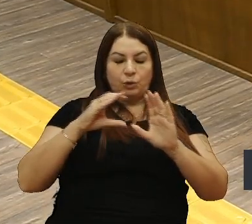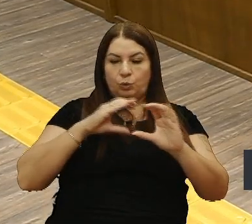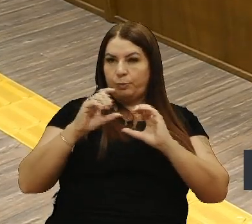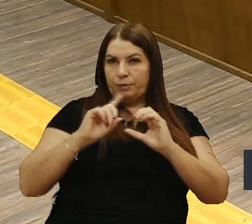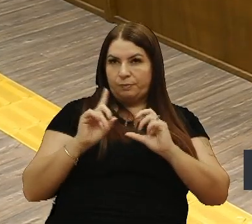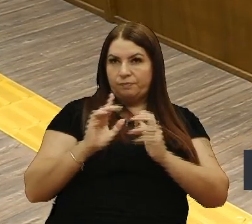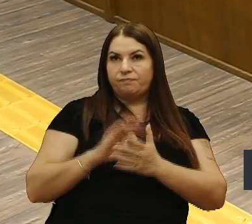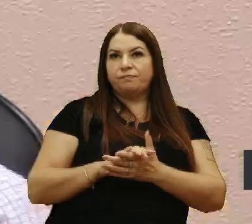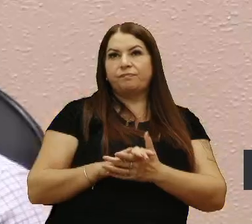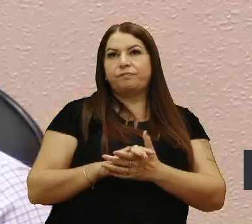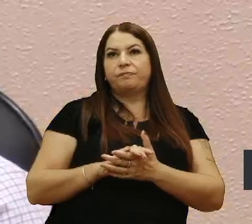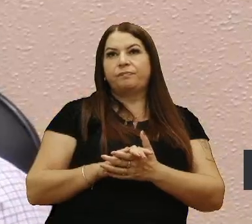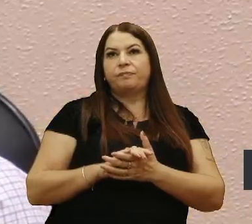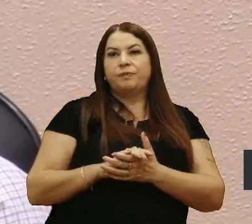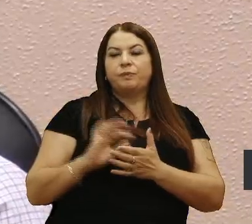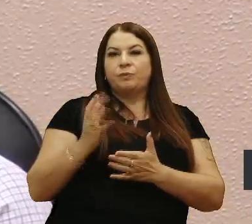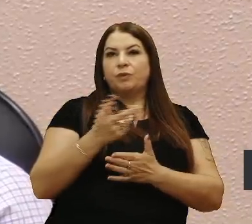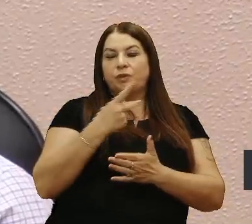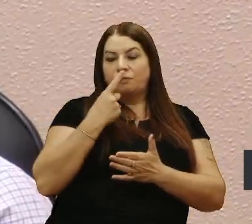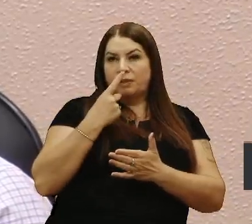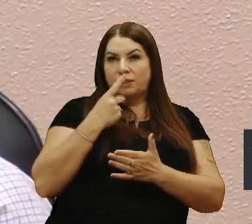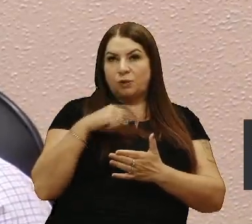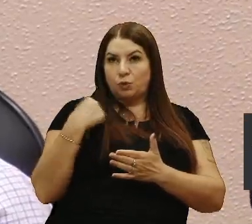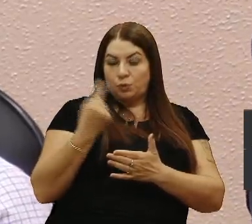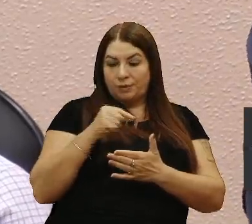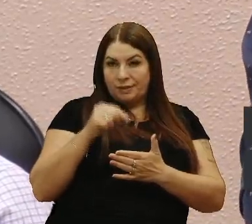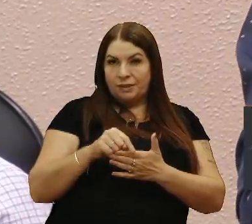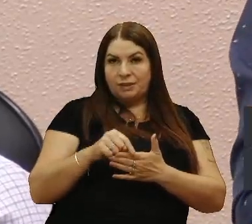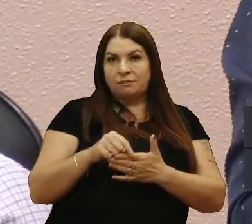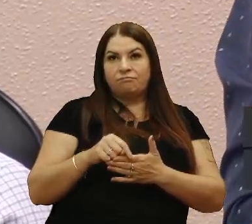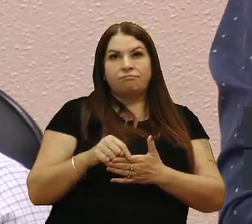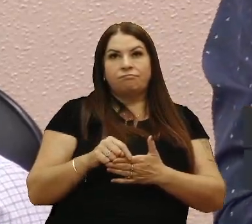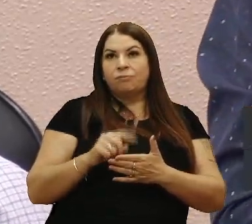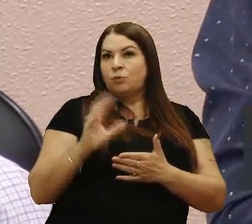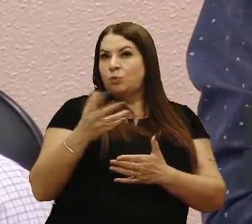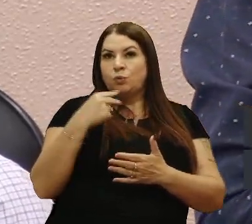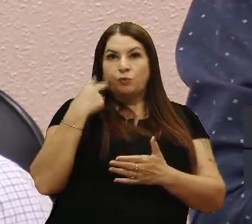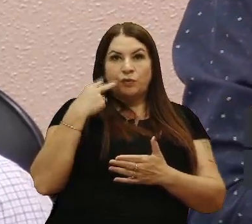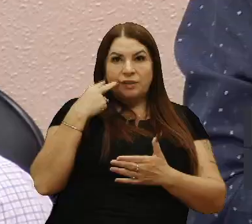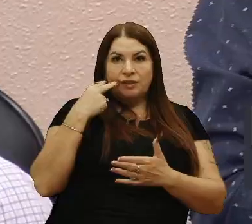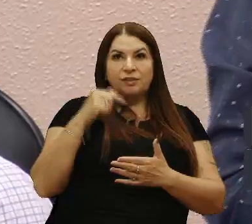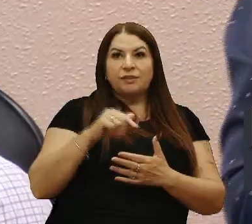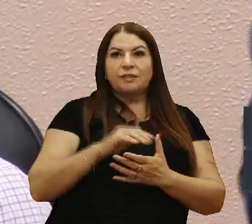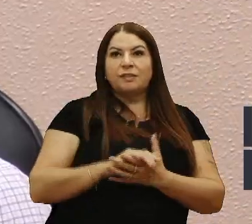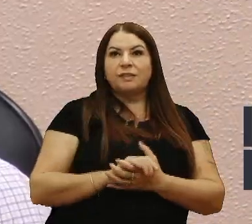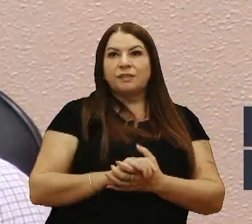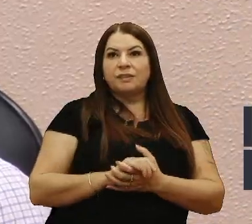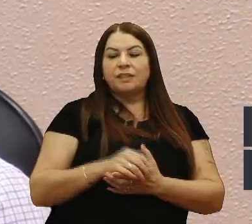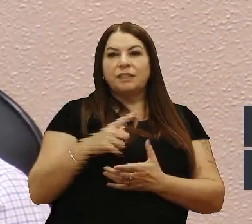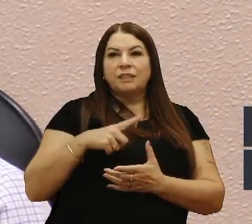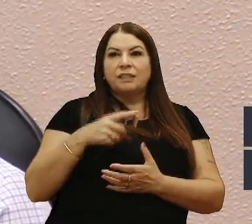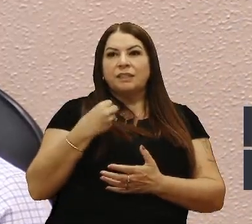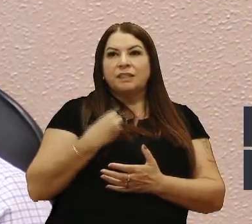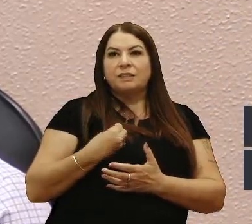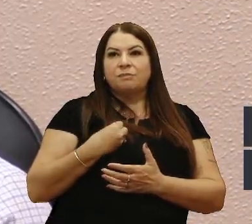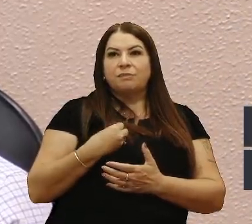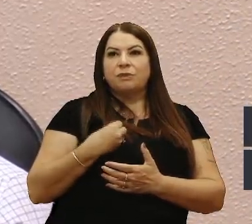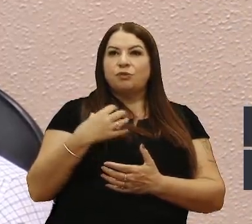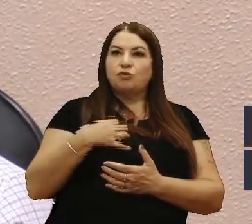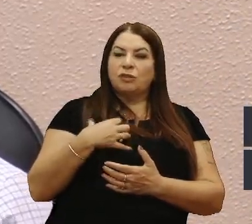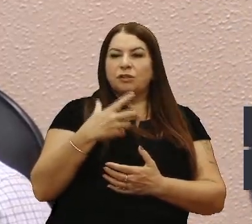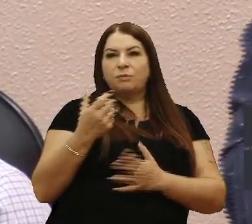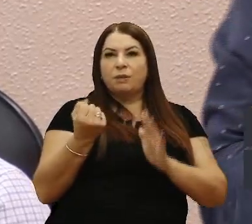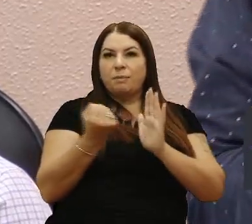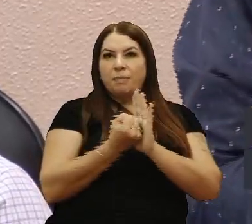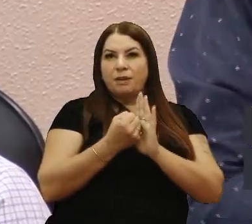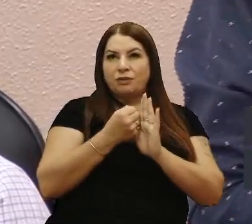comunicação, mas assim como todos falaram, nós aqui, invariavelmente, todos os vereadores têm a sua vida de uma forma ou de outra marcada